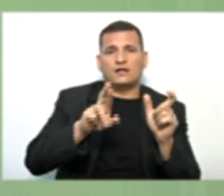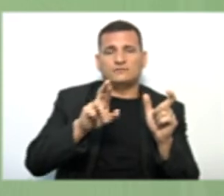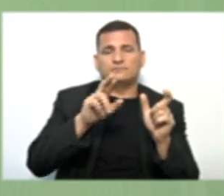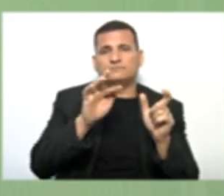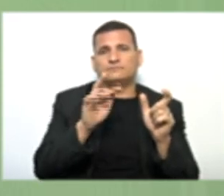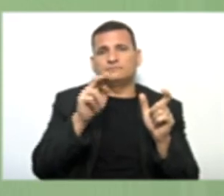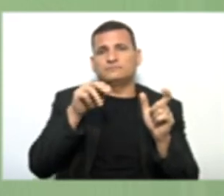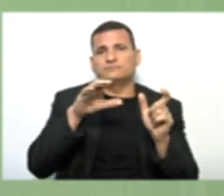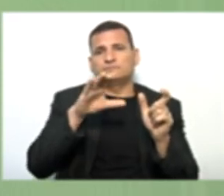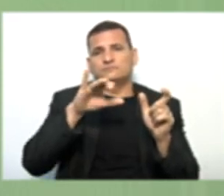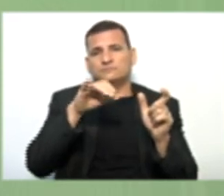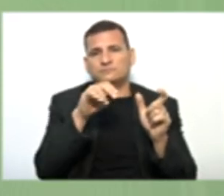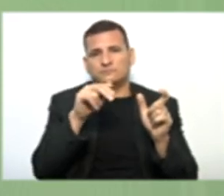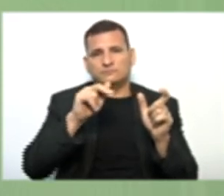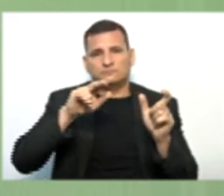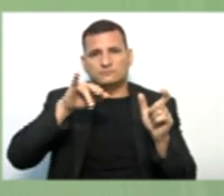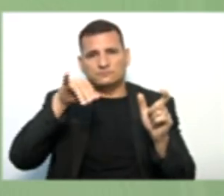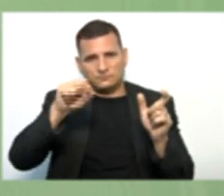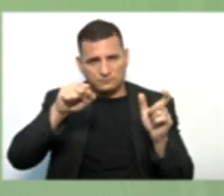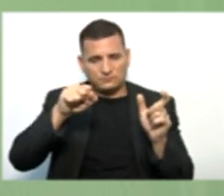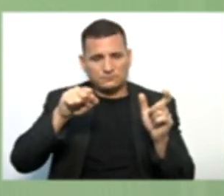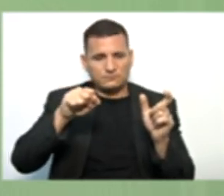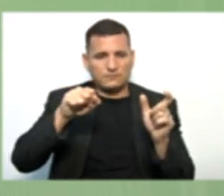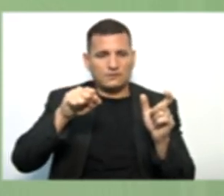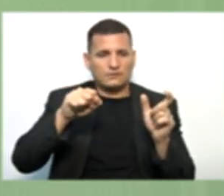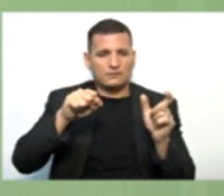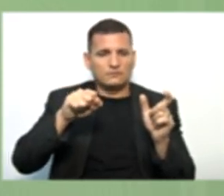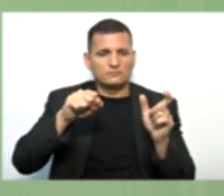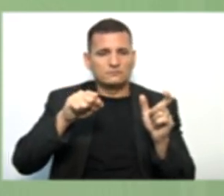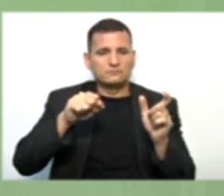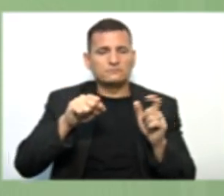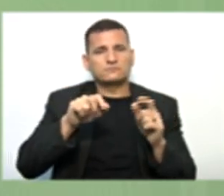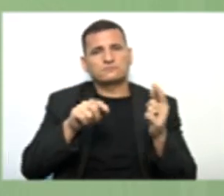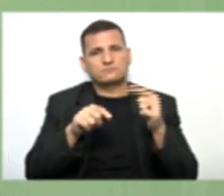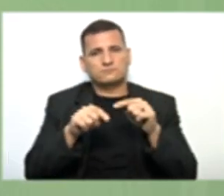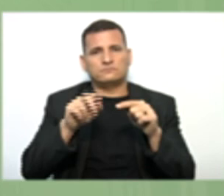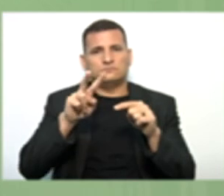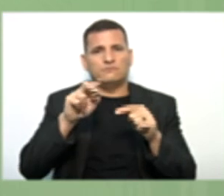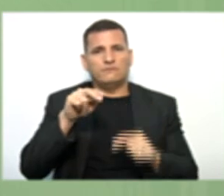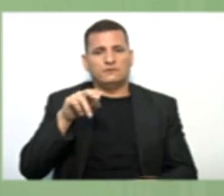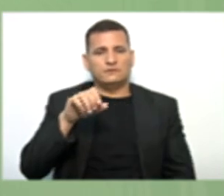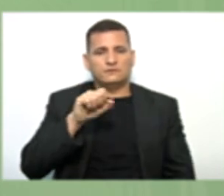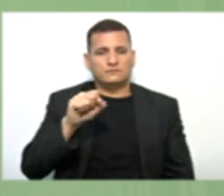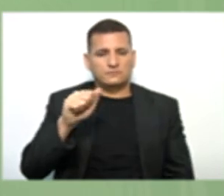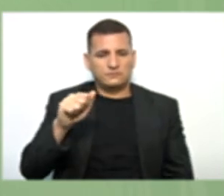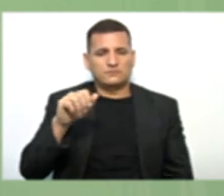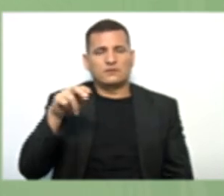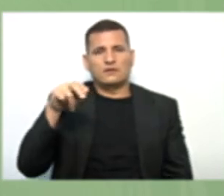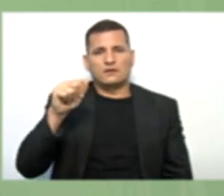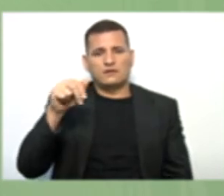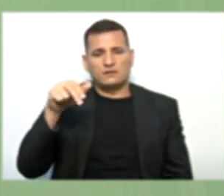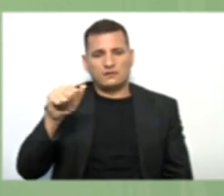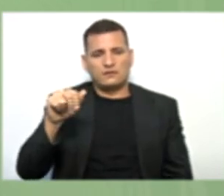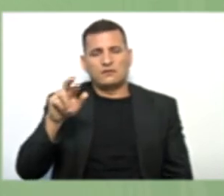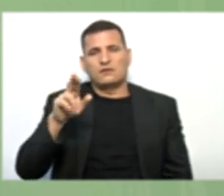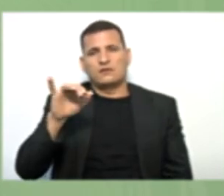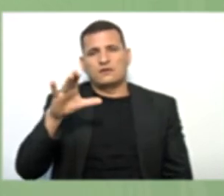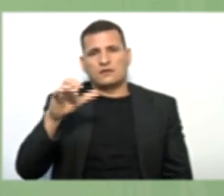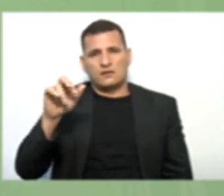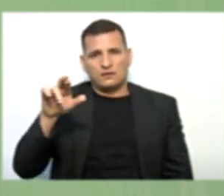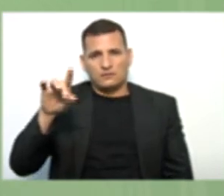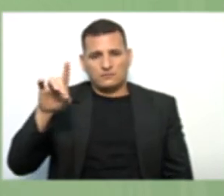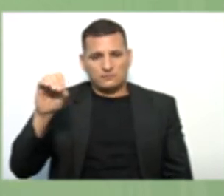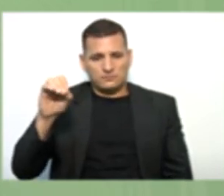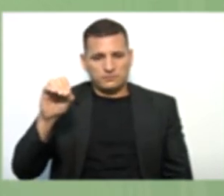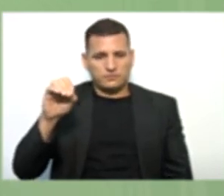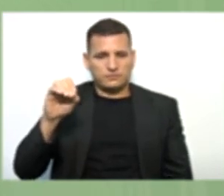também do mesmo jeito, tá bom? Sem nenhum problema. Aí eu coloquei o nome aqui, Vanessa, Ana Cláudia, Ricardo. Tá?